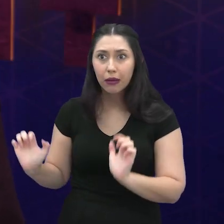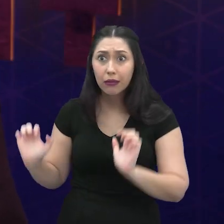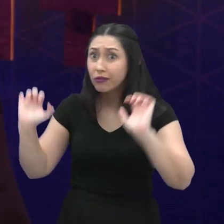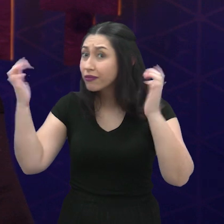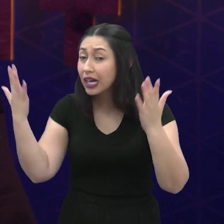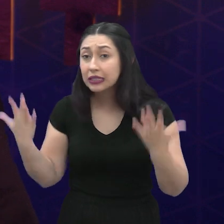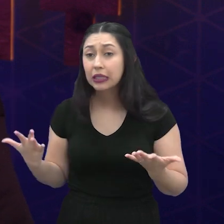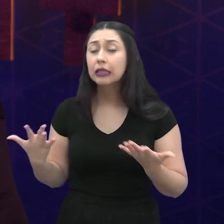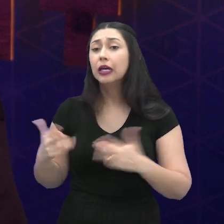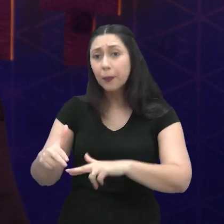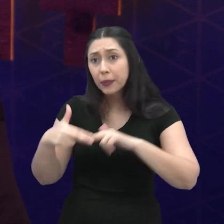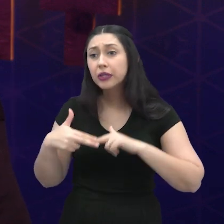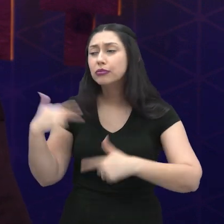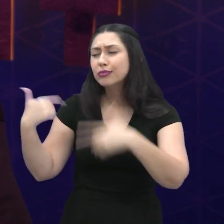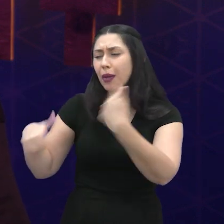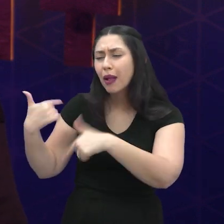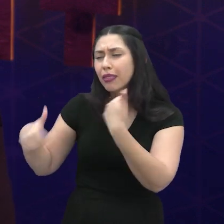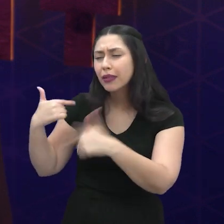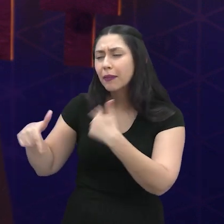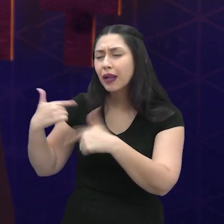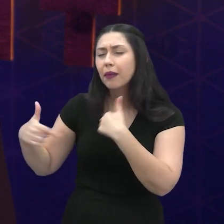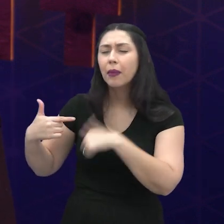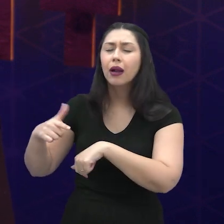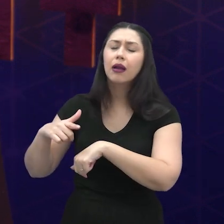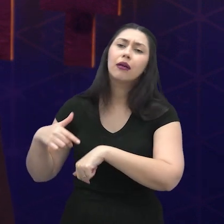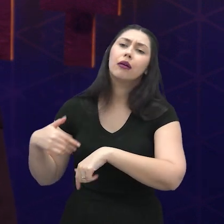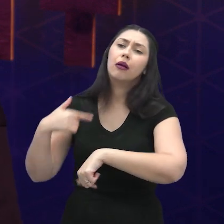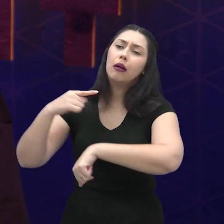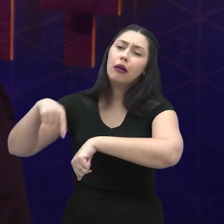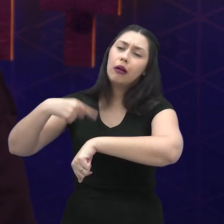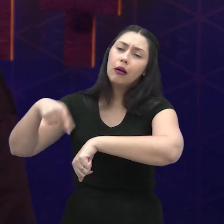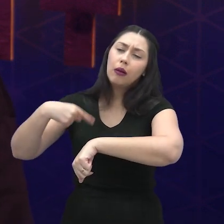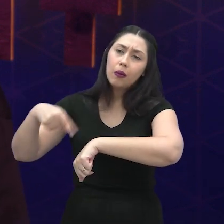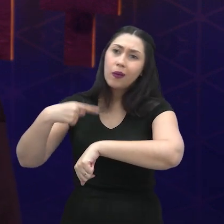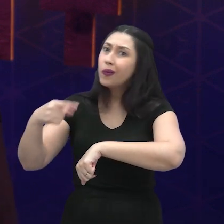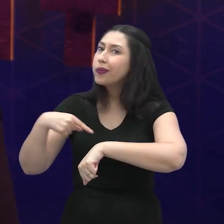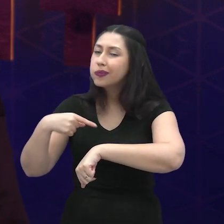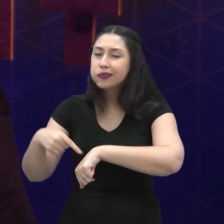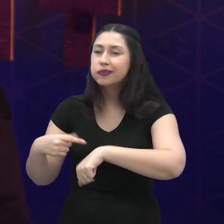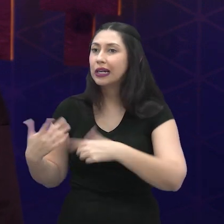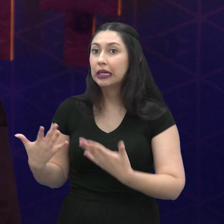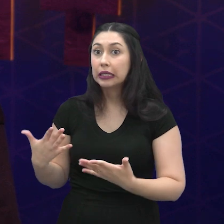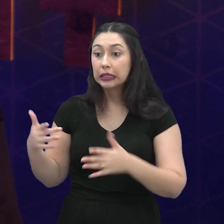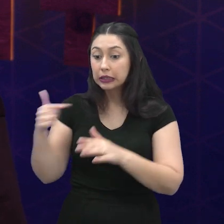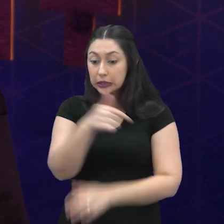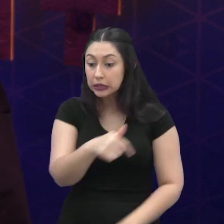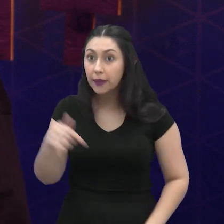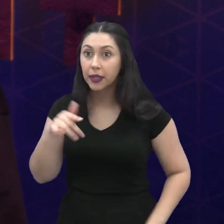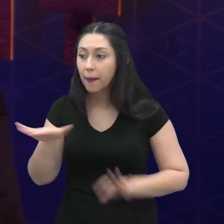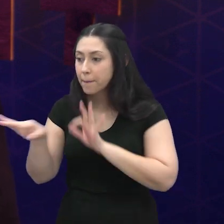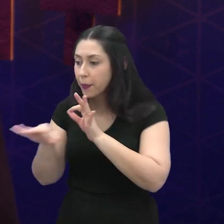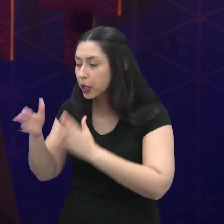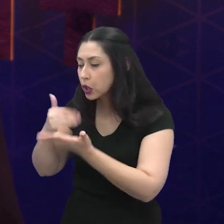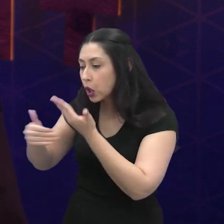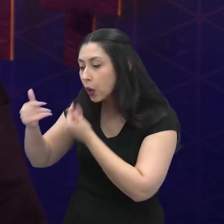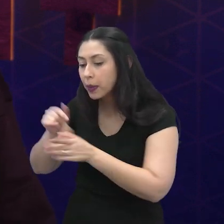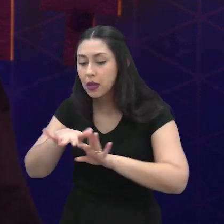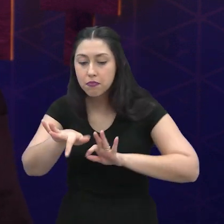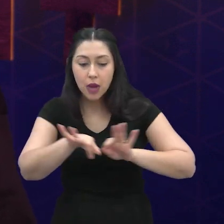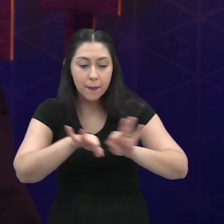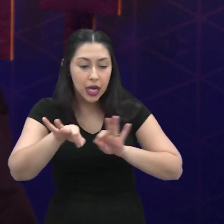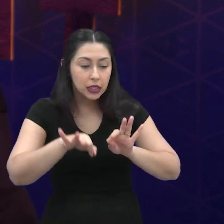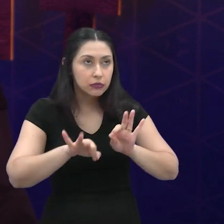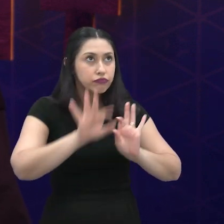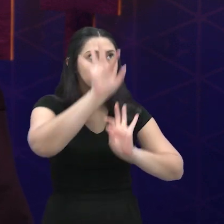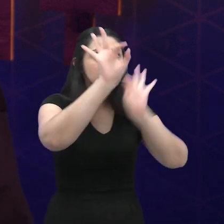gente? A galera vai trabalhar até tarde, assim. Então, ao longo da semana tá fazendo arranjo de flor, tá fazendo salgadinho, tá fazendo isso, tá fazendo aquilo, e